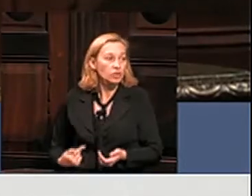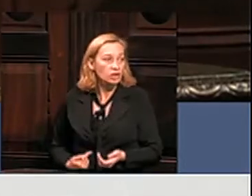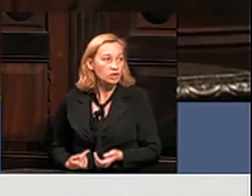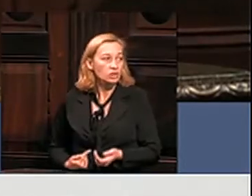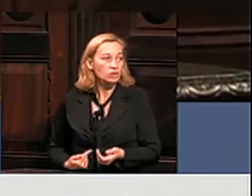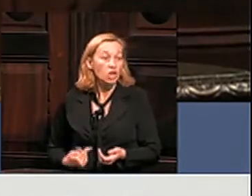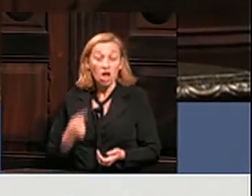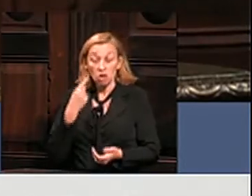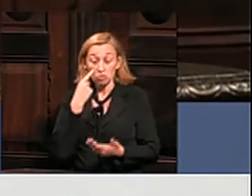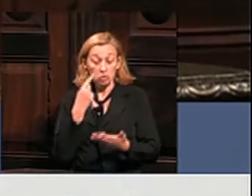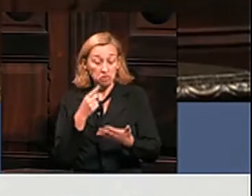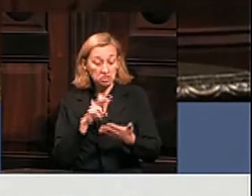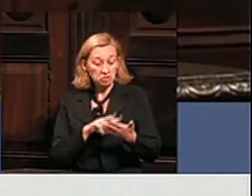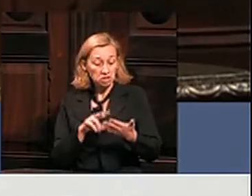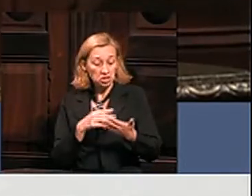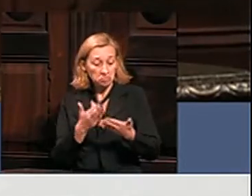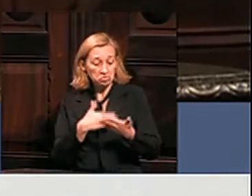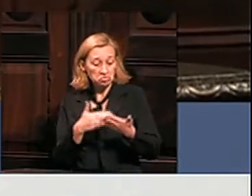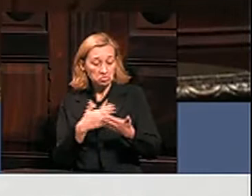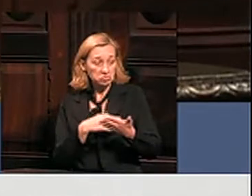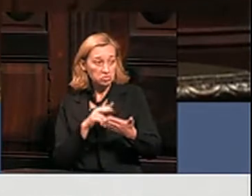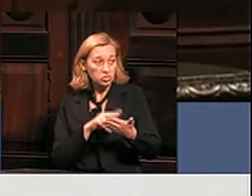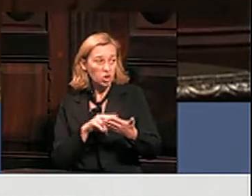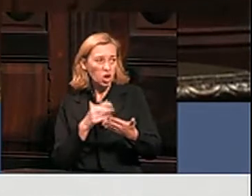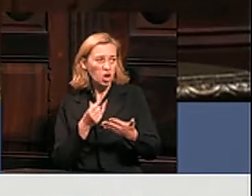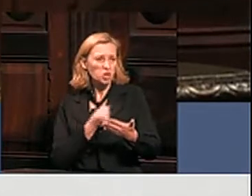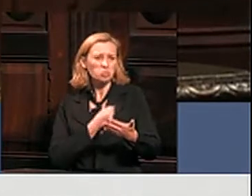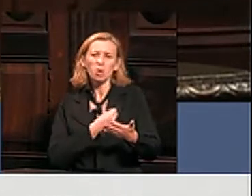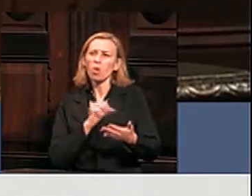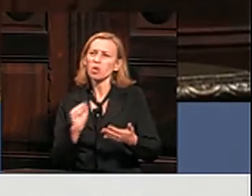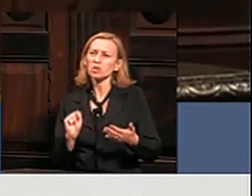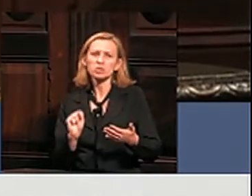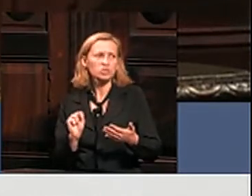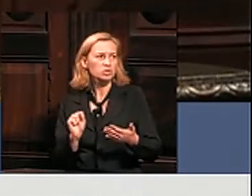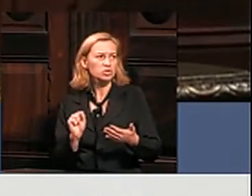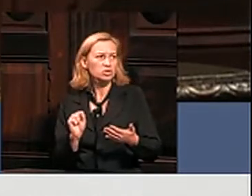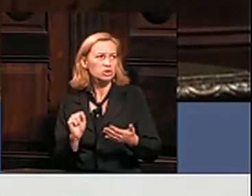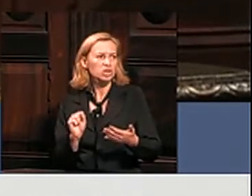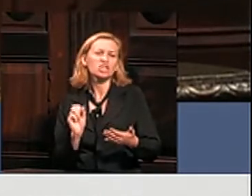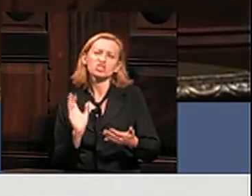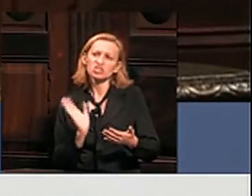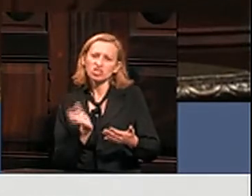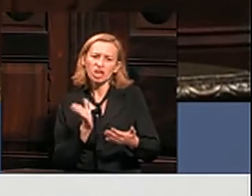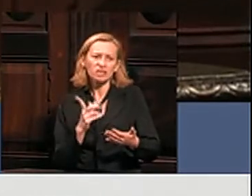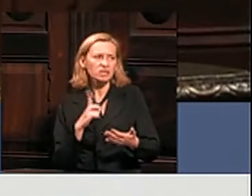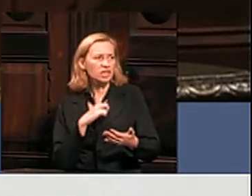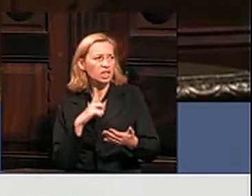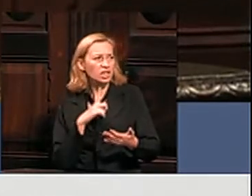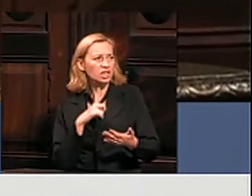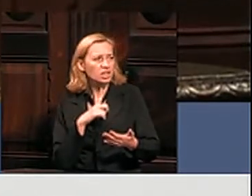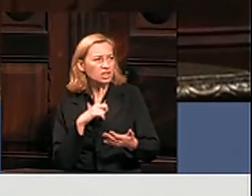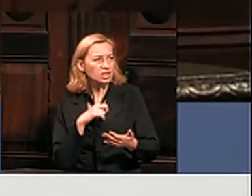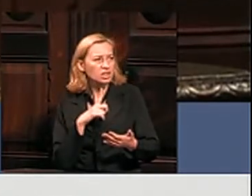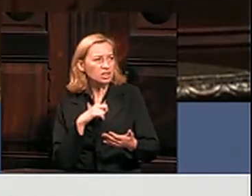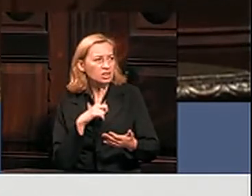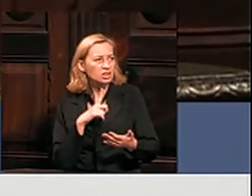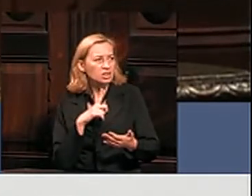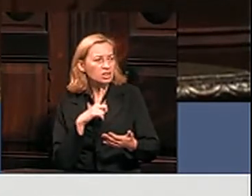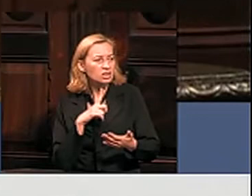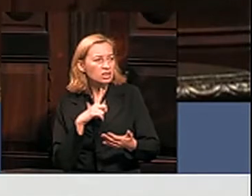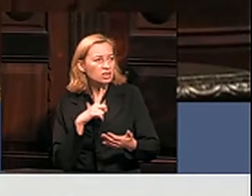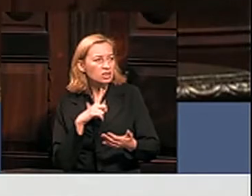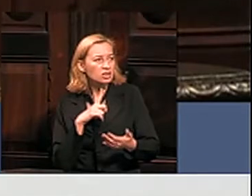Esse inciso 8, ele já tem a seguinte